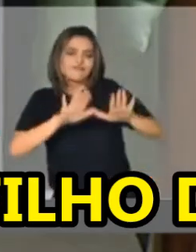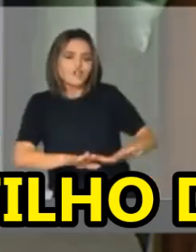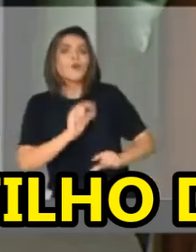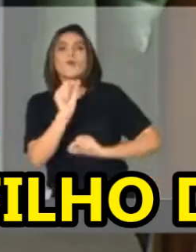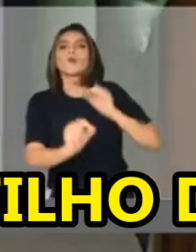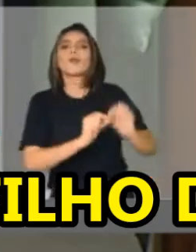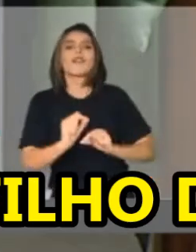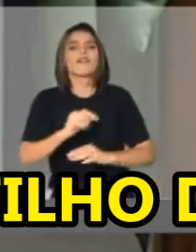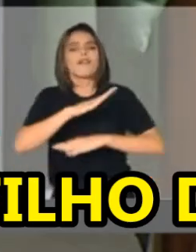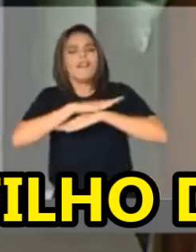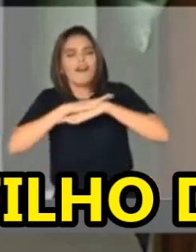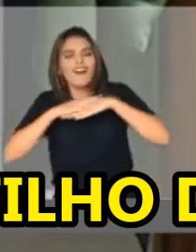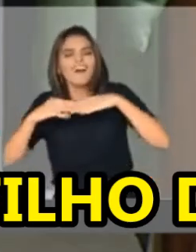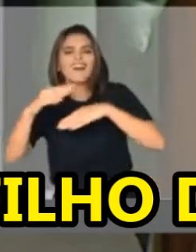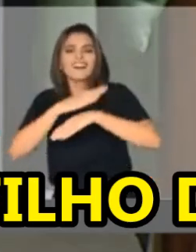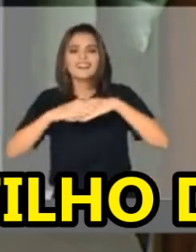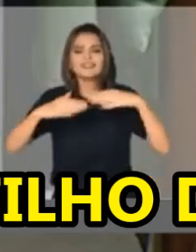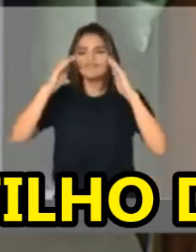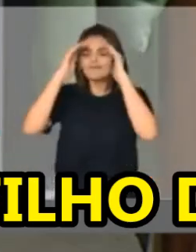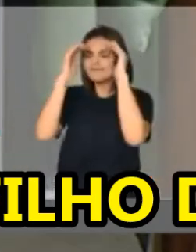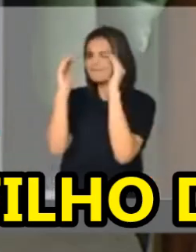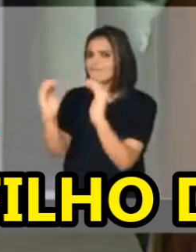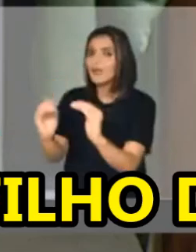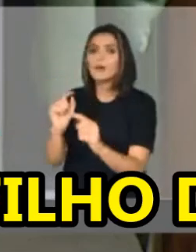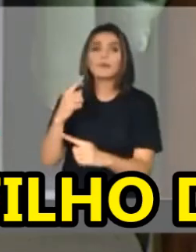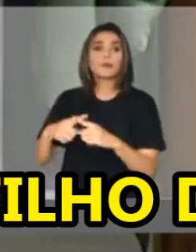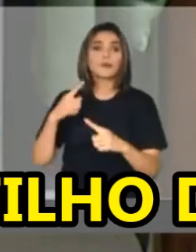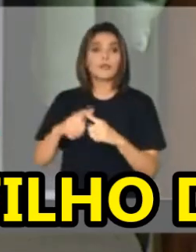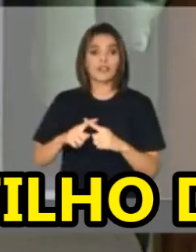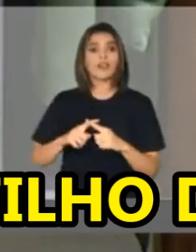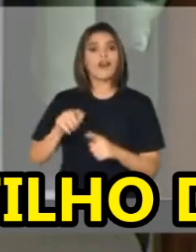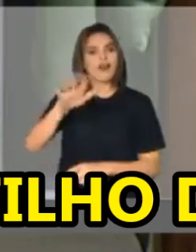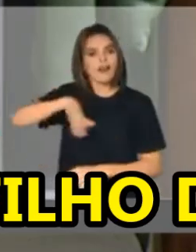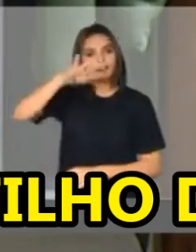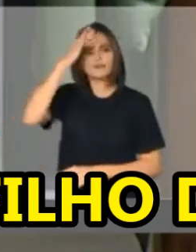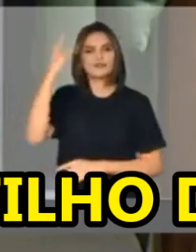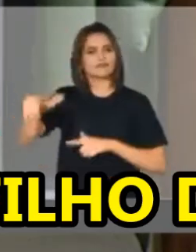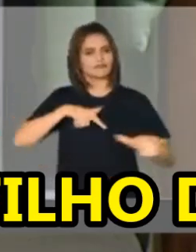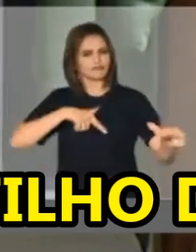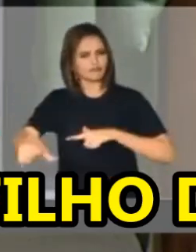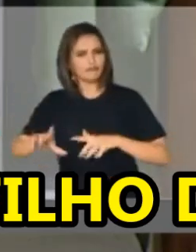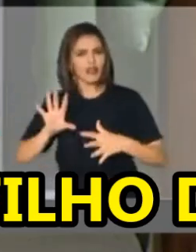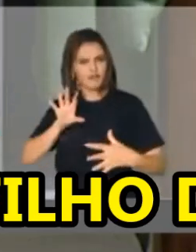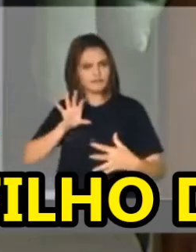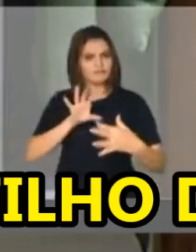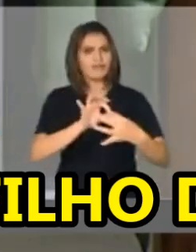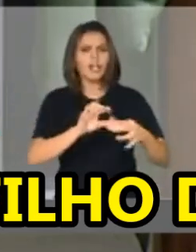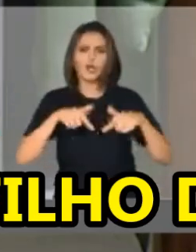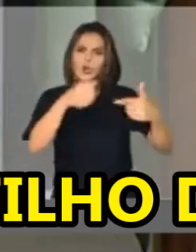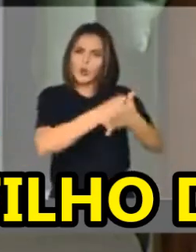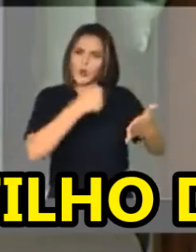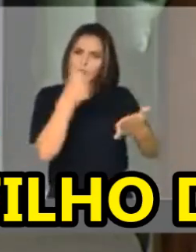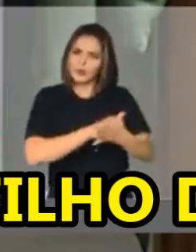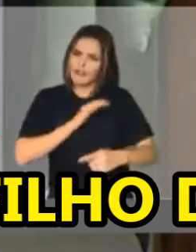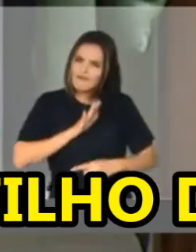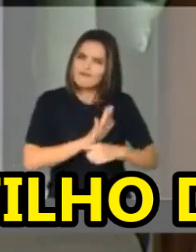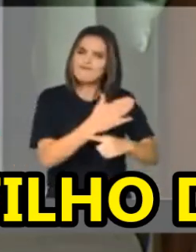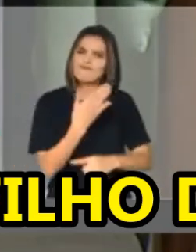pela contribuição que deram ao Brasil, particularmente aqueles que se somaram na luta democrática, na luta do povo,